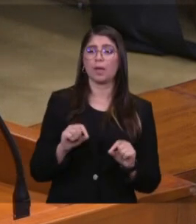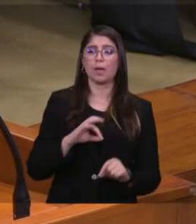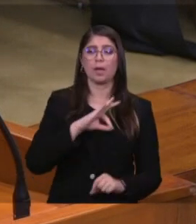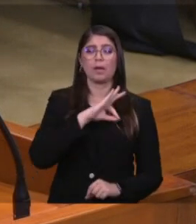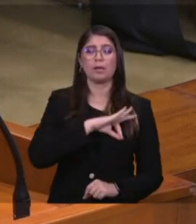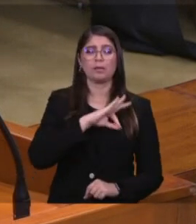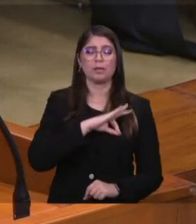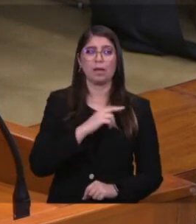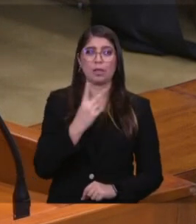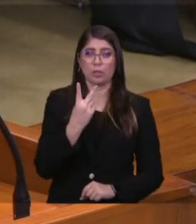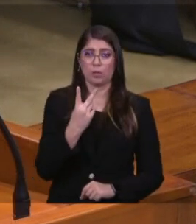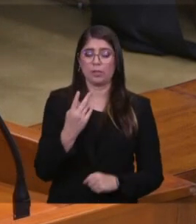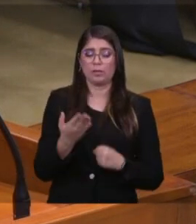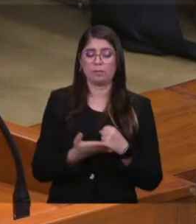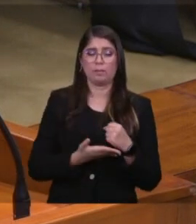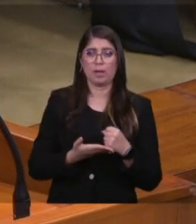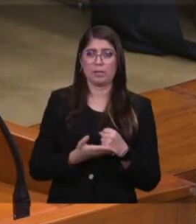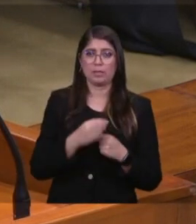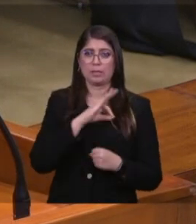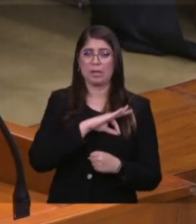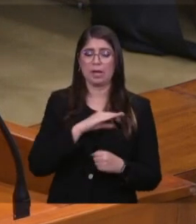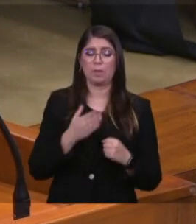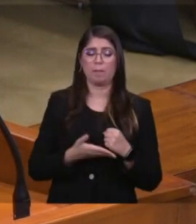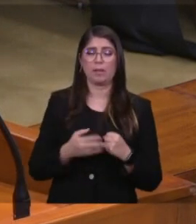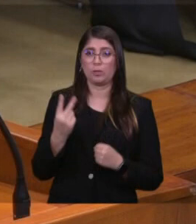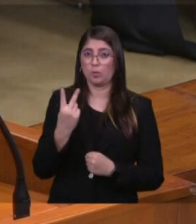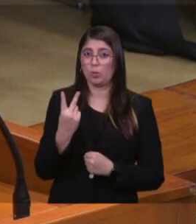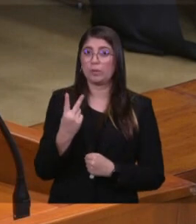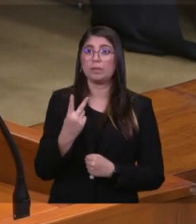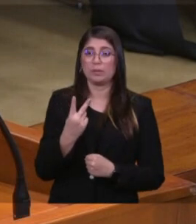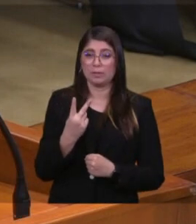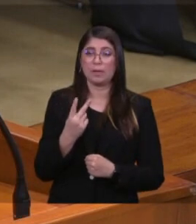até 2 salários mínimos sofrem uma carga